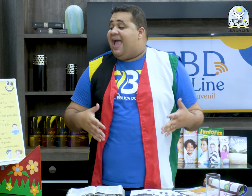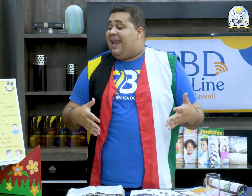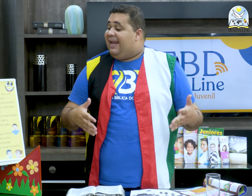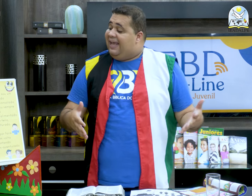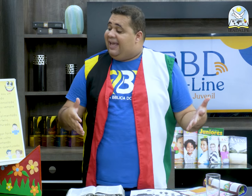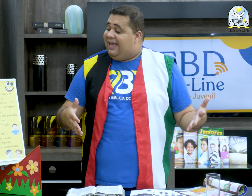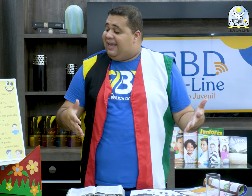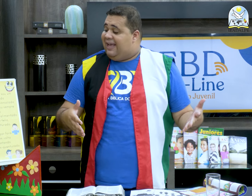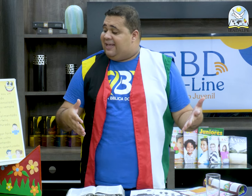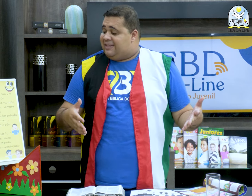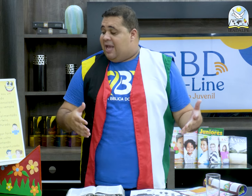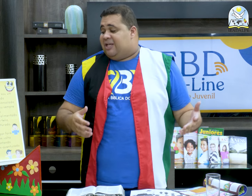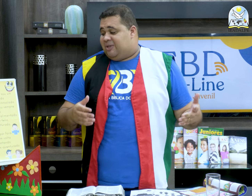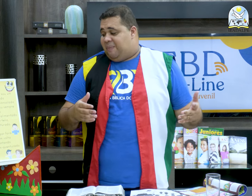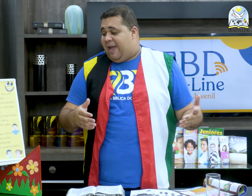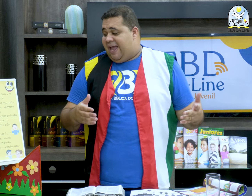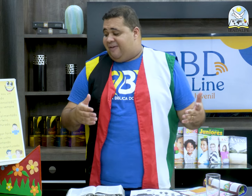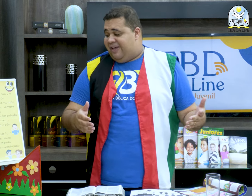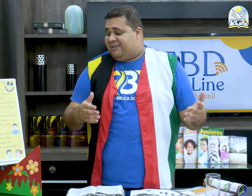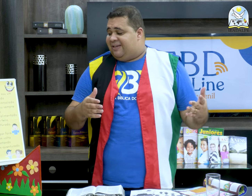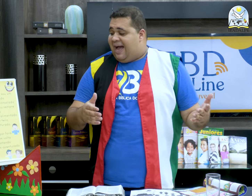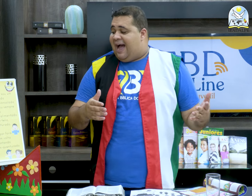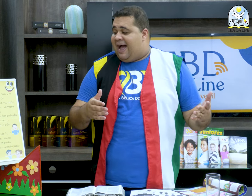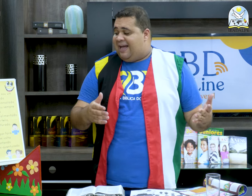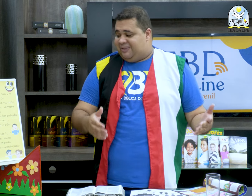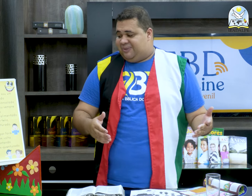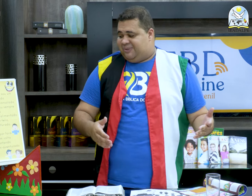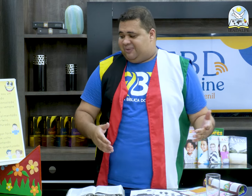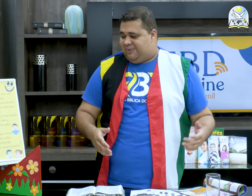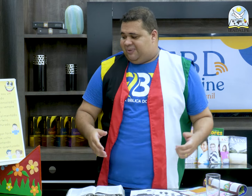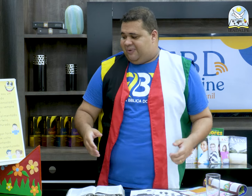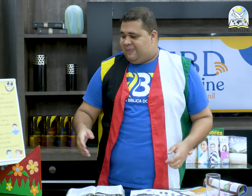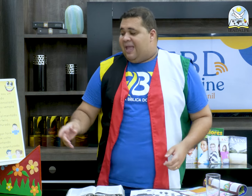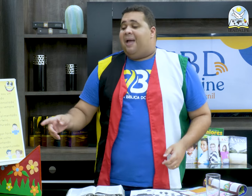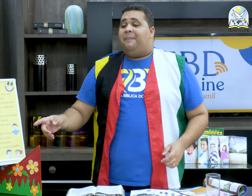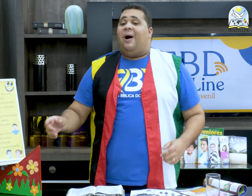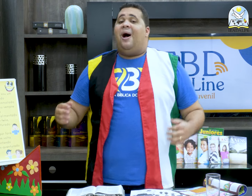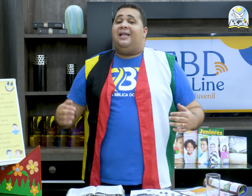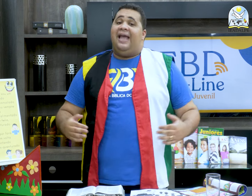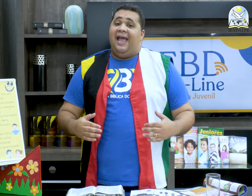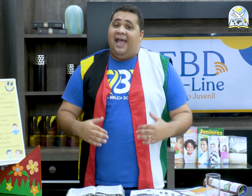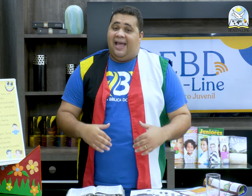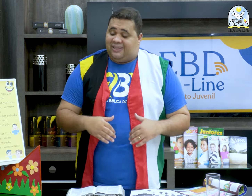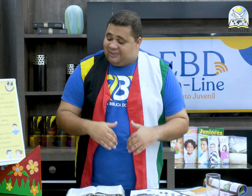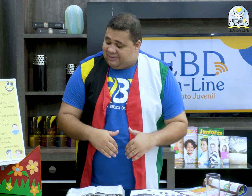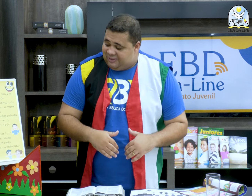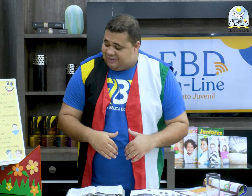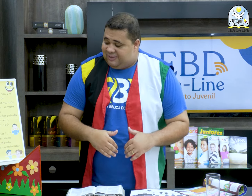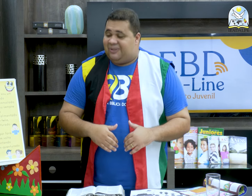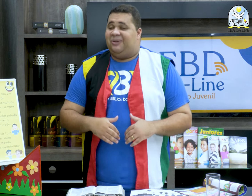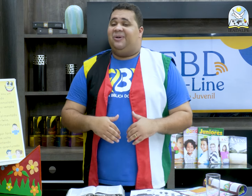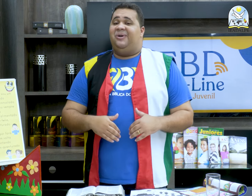que feliz sou bem-aventurado por